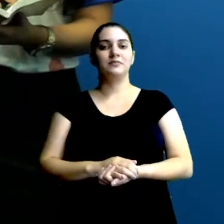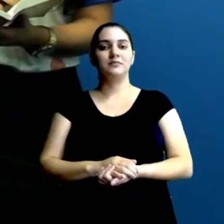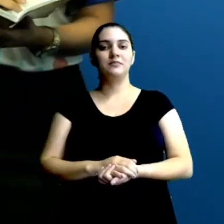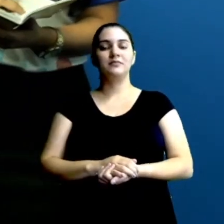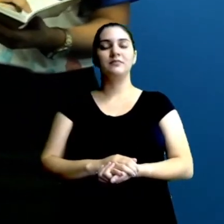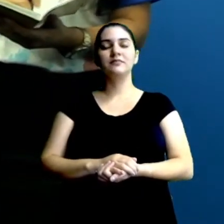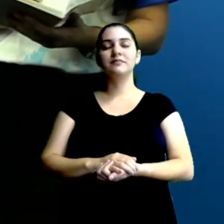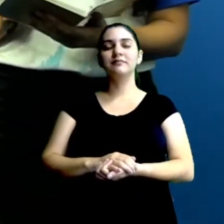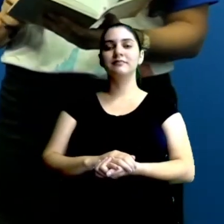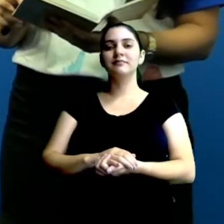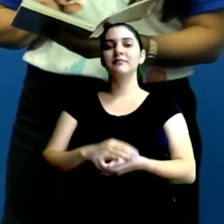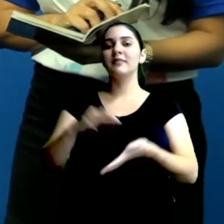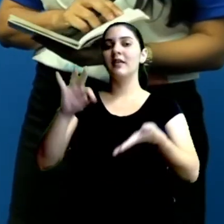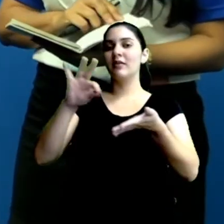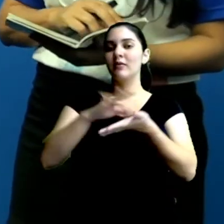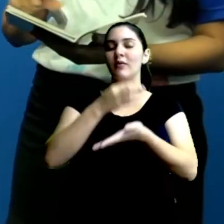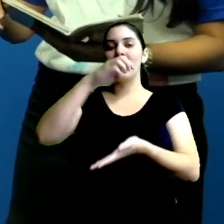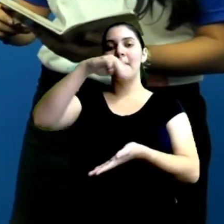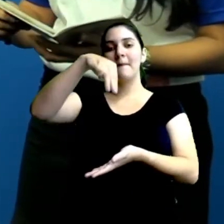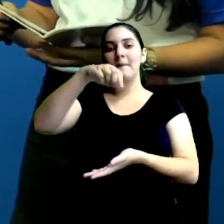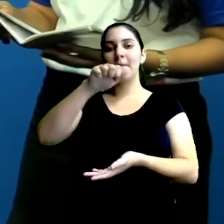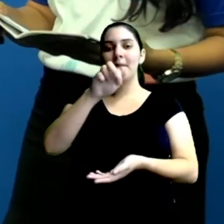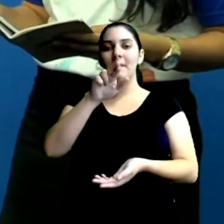de Marina Colasanti.